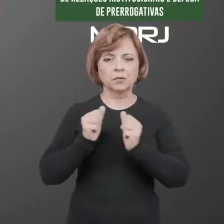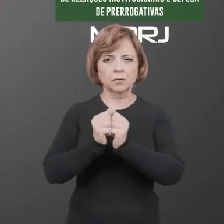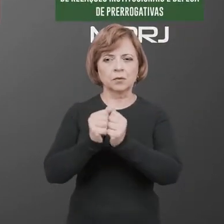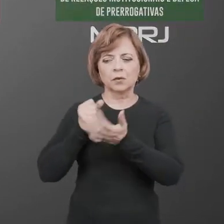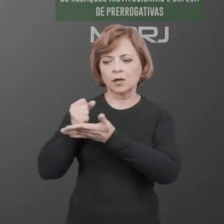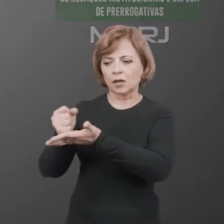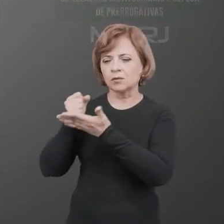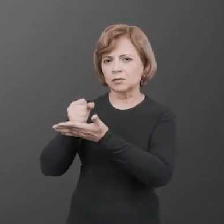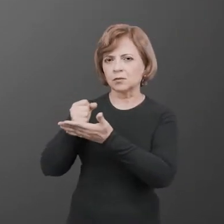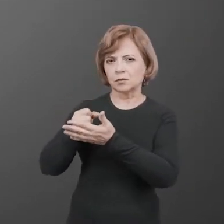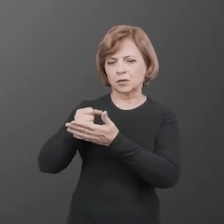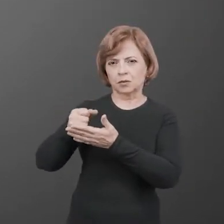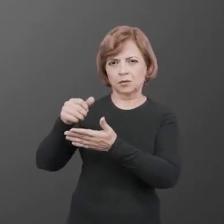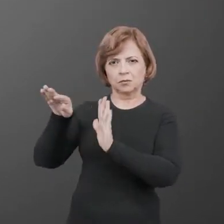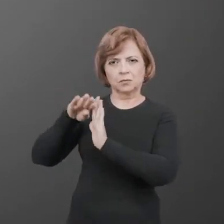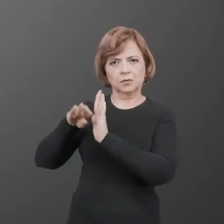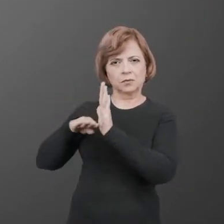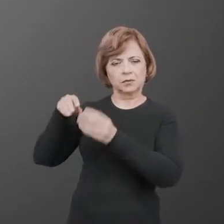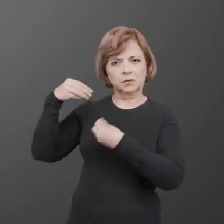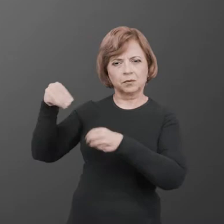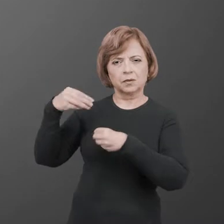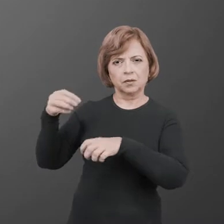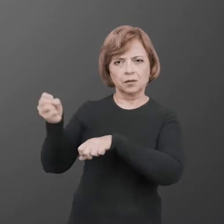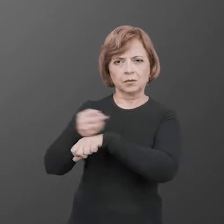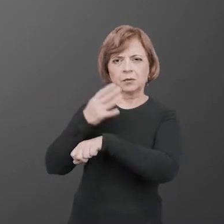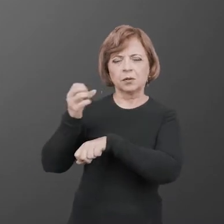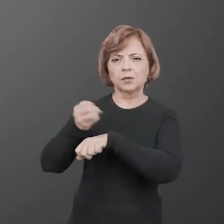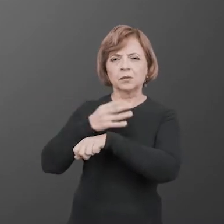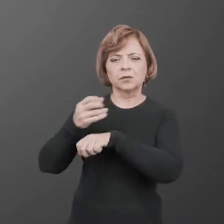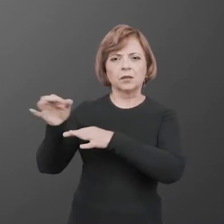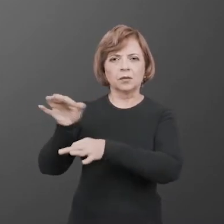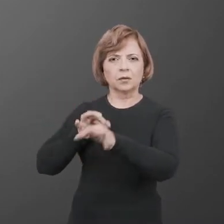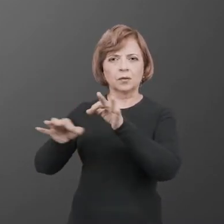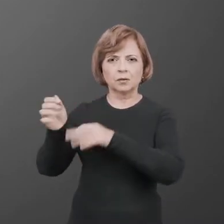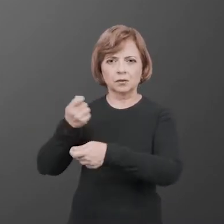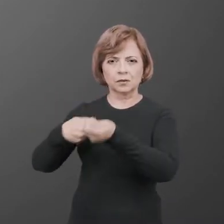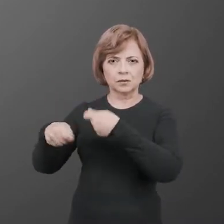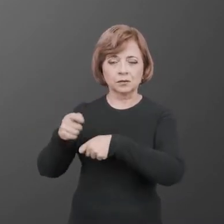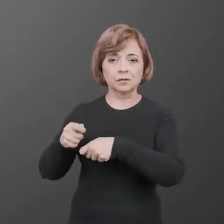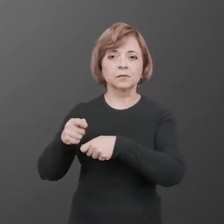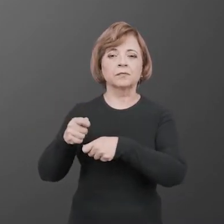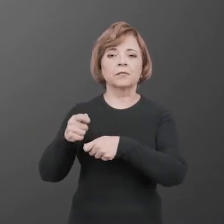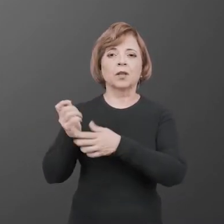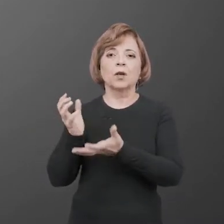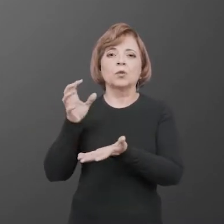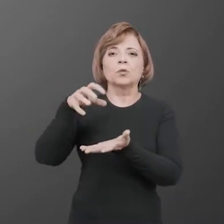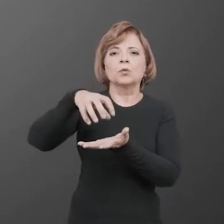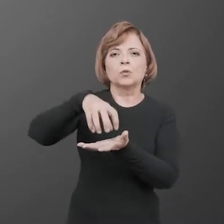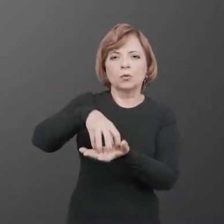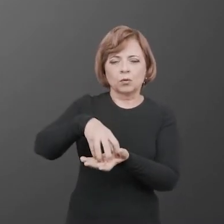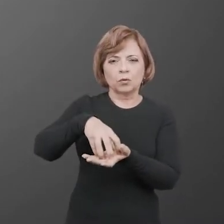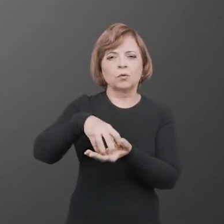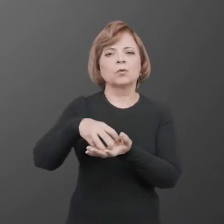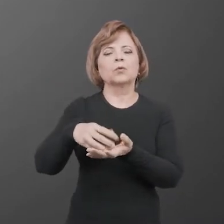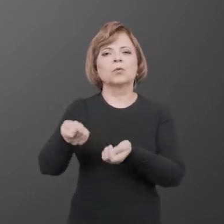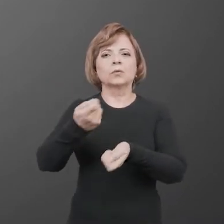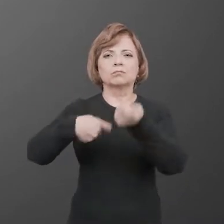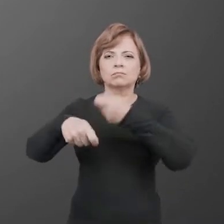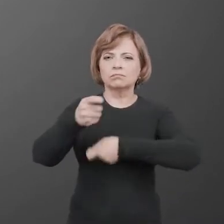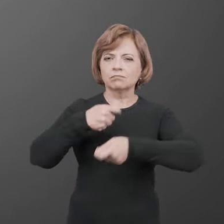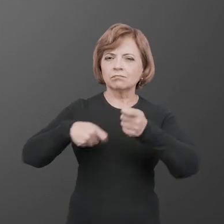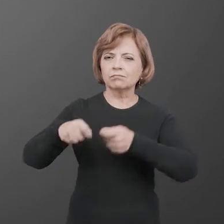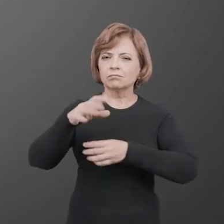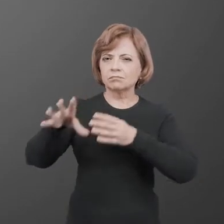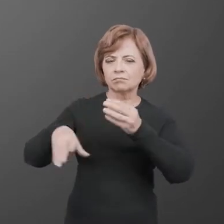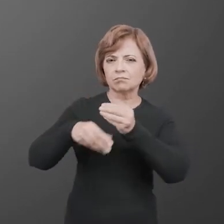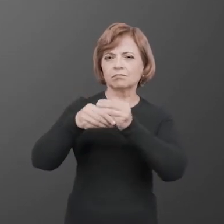através da Assessoria de Planejamento Estratégico e Modernização Organizacional, do Núcleo de Articulação e Integração,